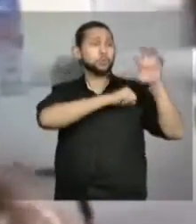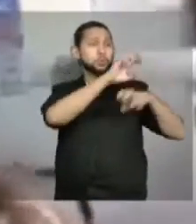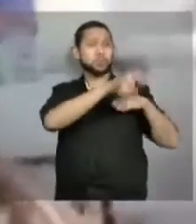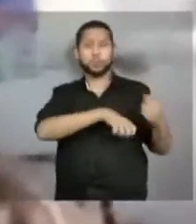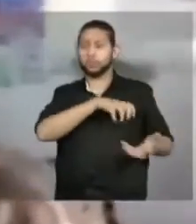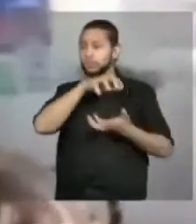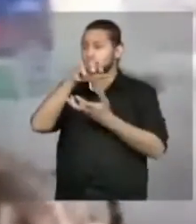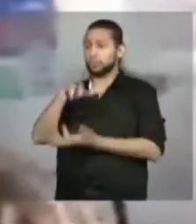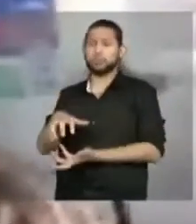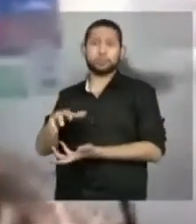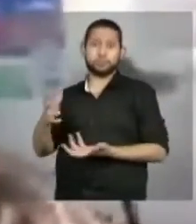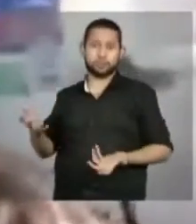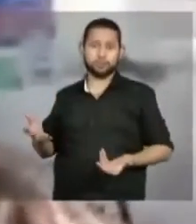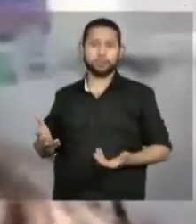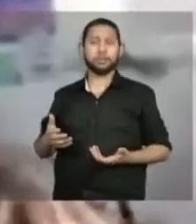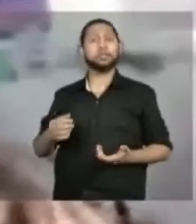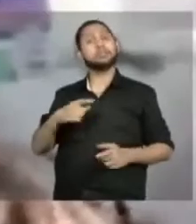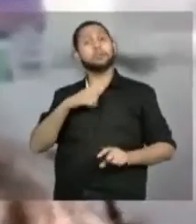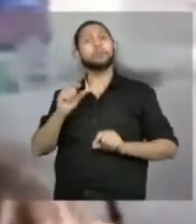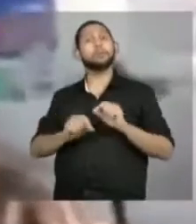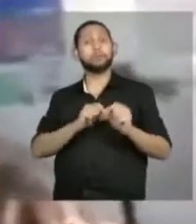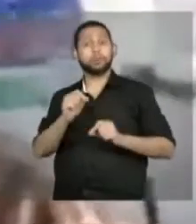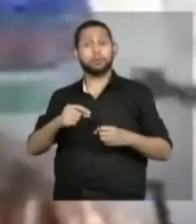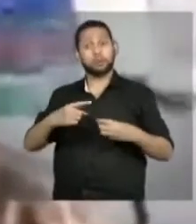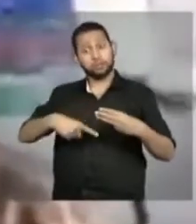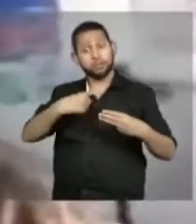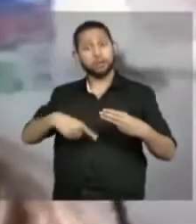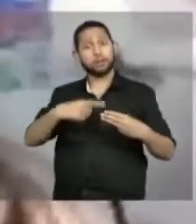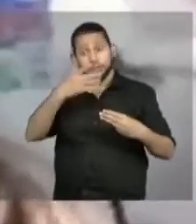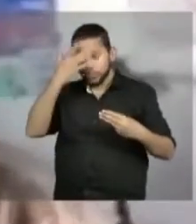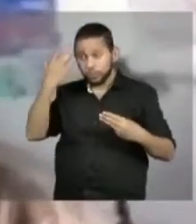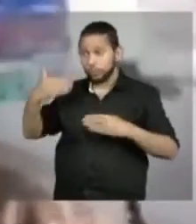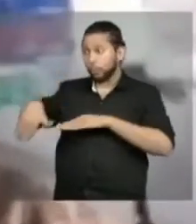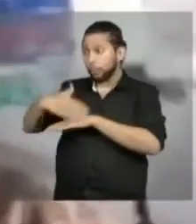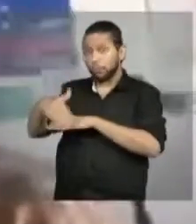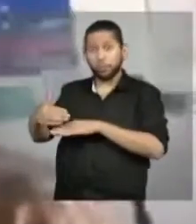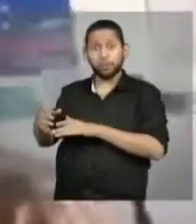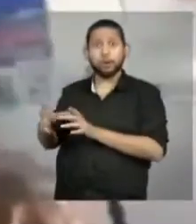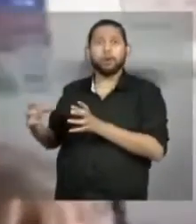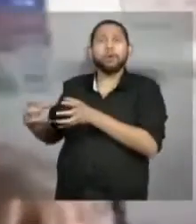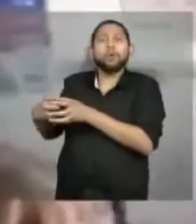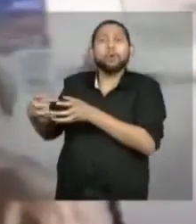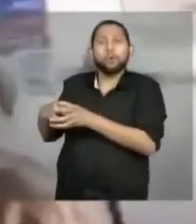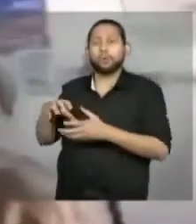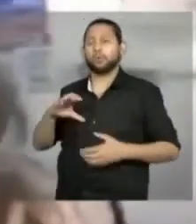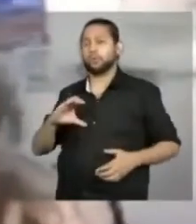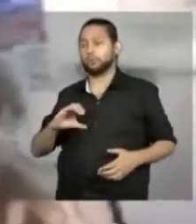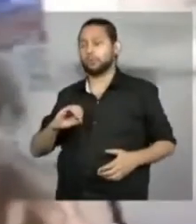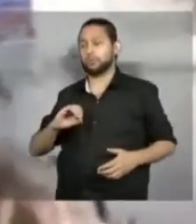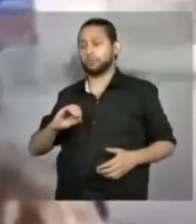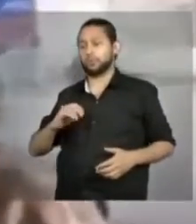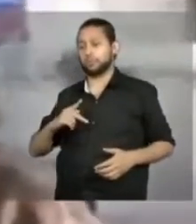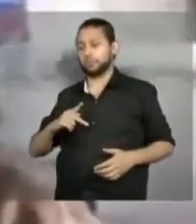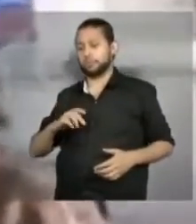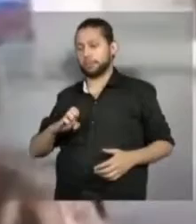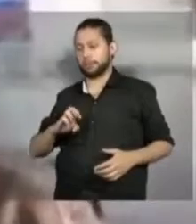várias maneiras, inclusive por meio dos catadores, os organizados em cooperativas, os organizados em